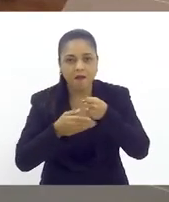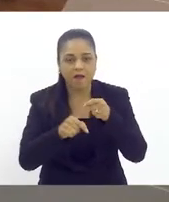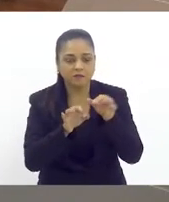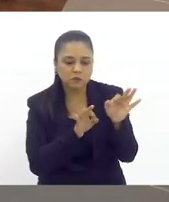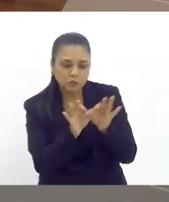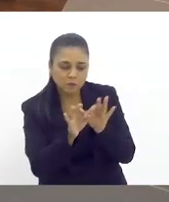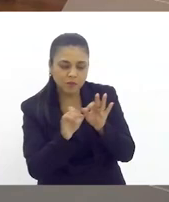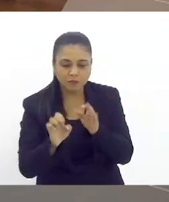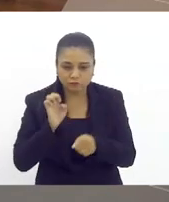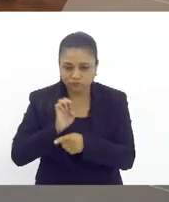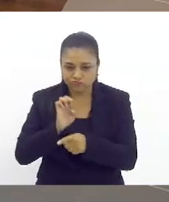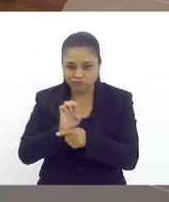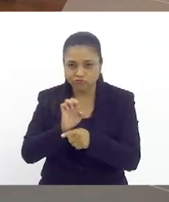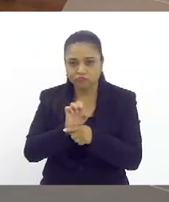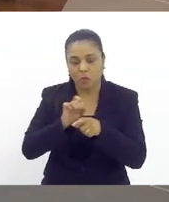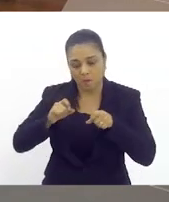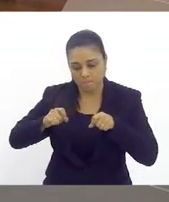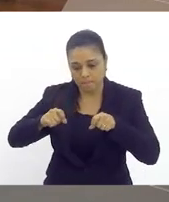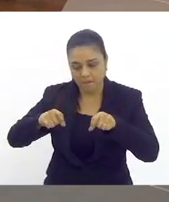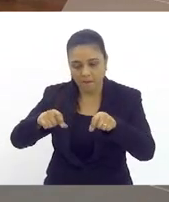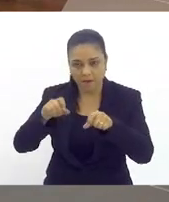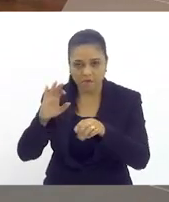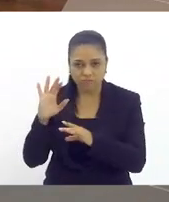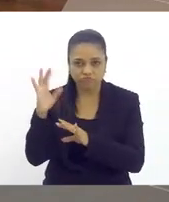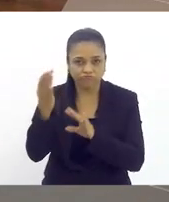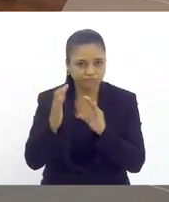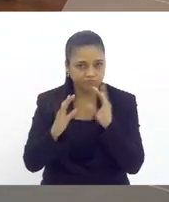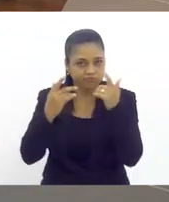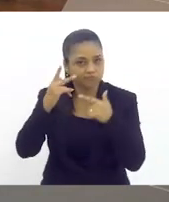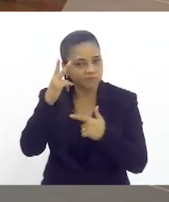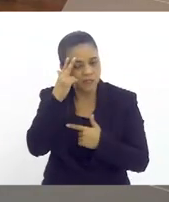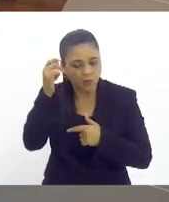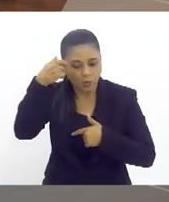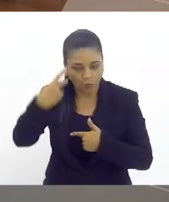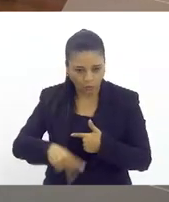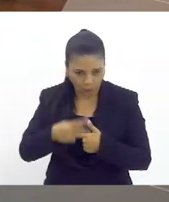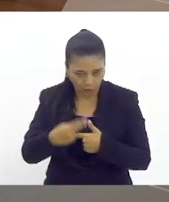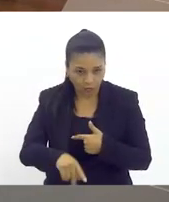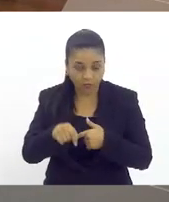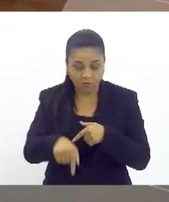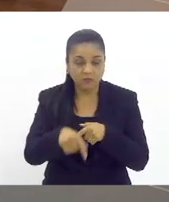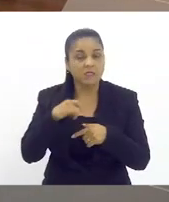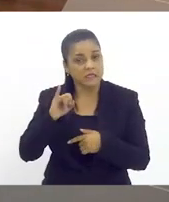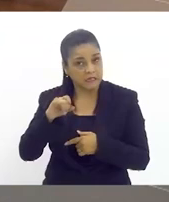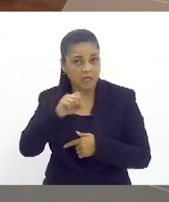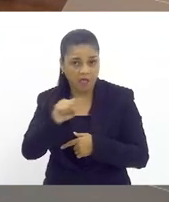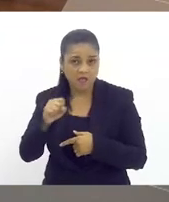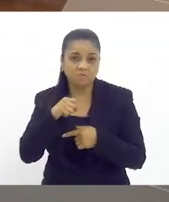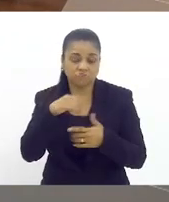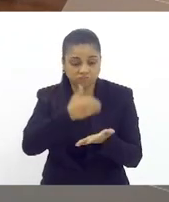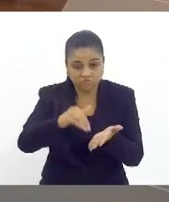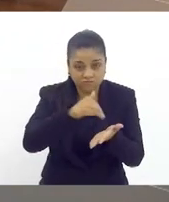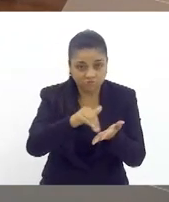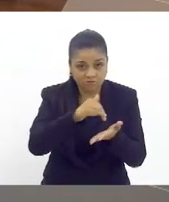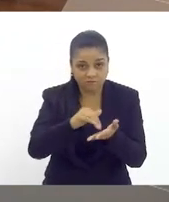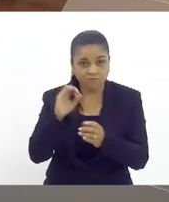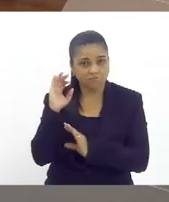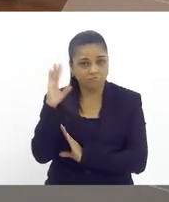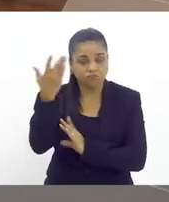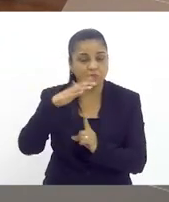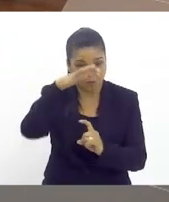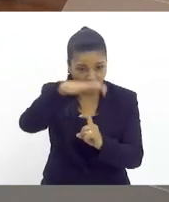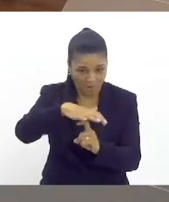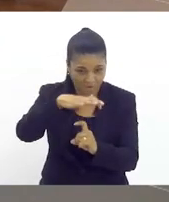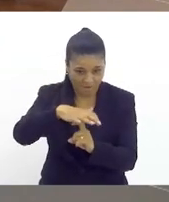plano estadual de recuperação da vegetação nativa que o is tem feito isso sobre a condição da Secretaria de Meio Ambiente do Pará e